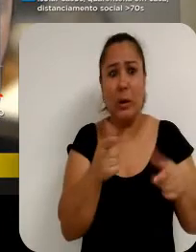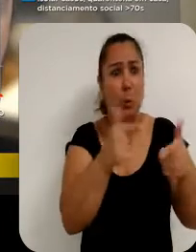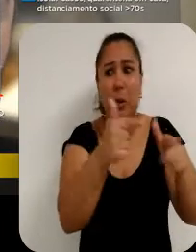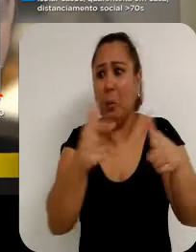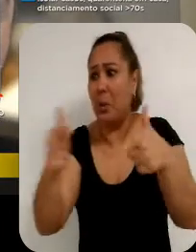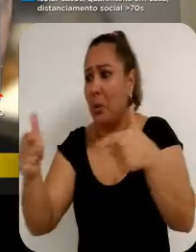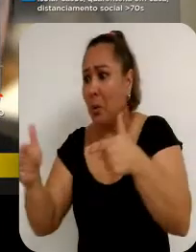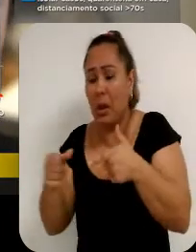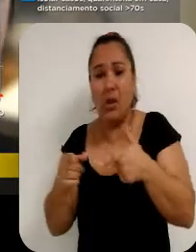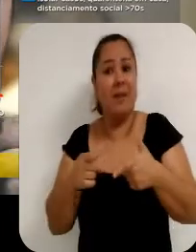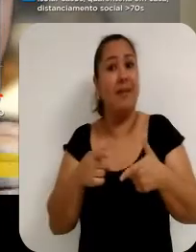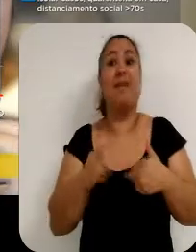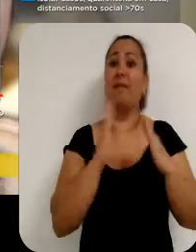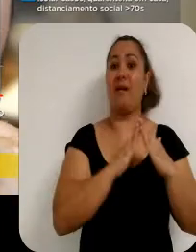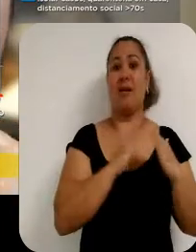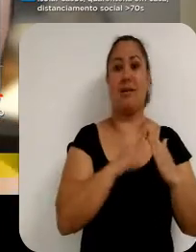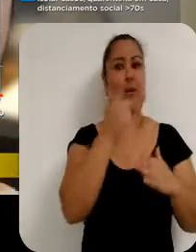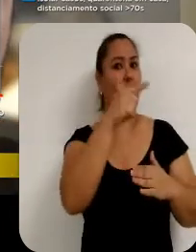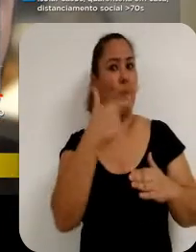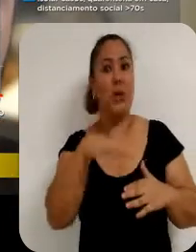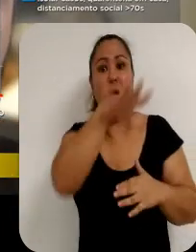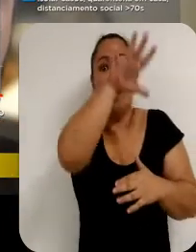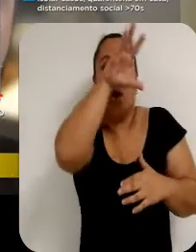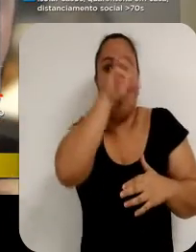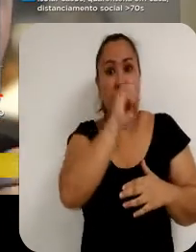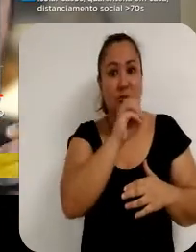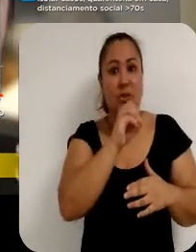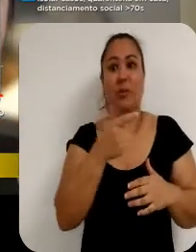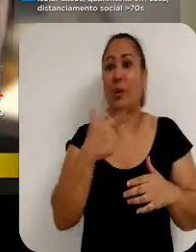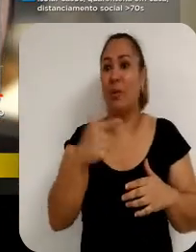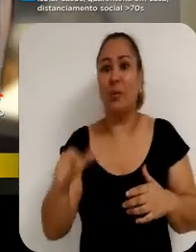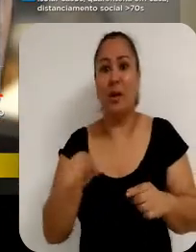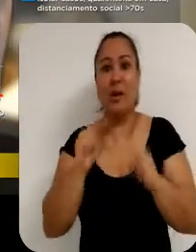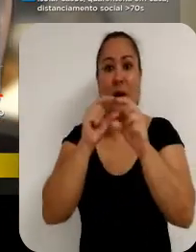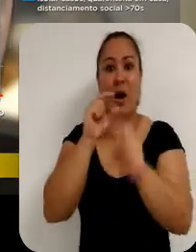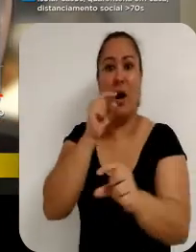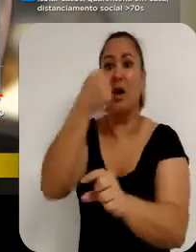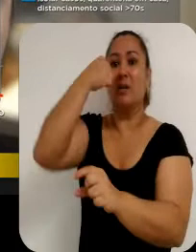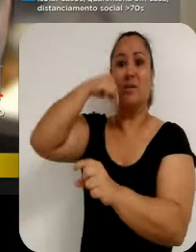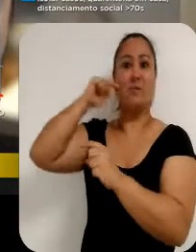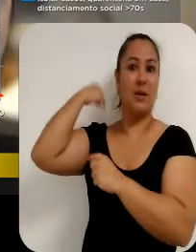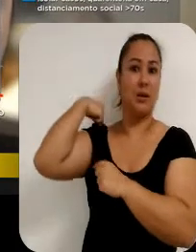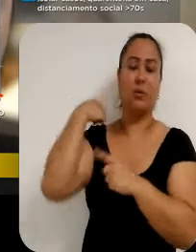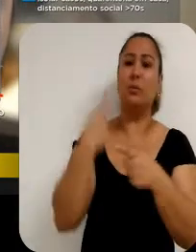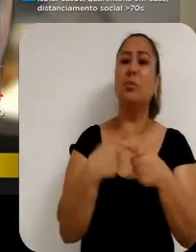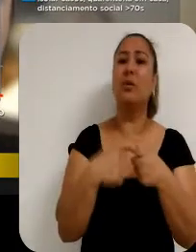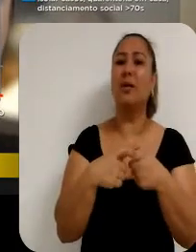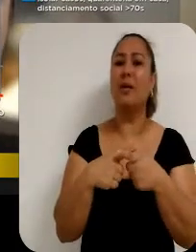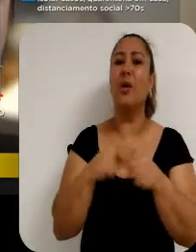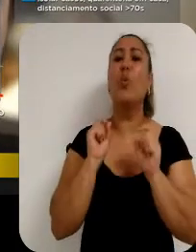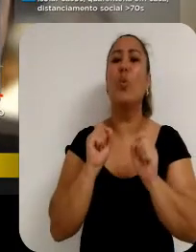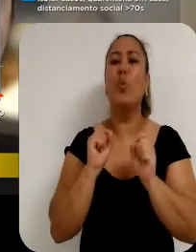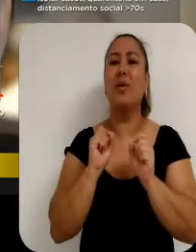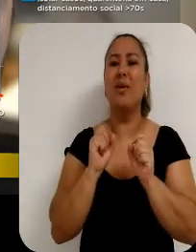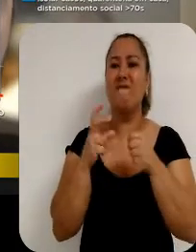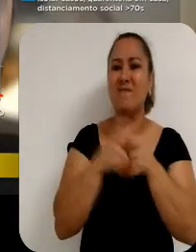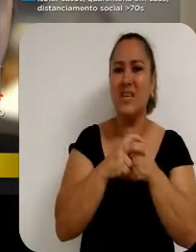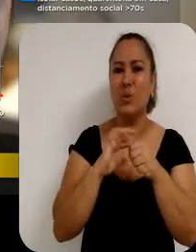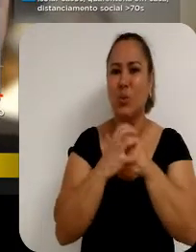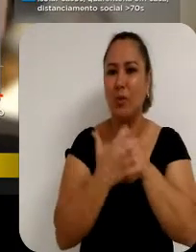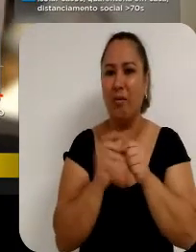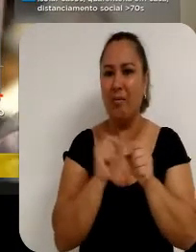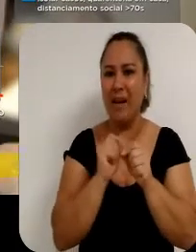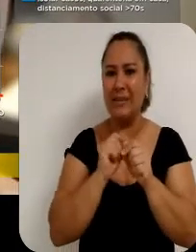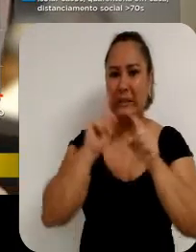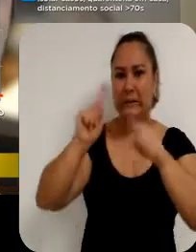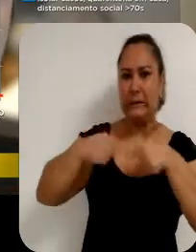vai ter acesso a oxigênio, porque o coronavírus destrói o sistema respiratório e a pessoa precisa de alguma coisa para ajudar ela a respirar.